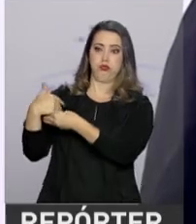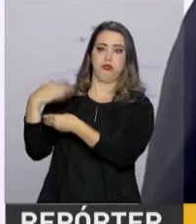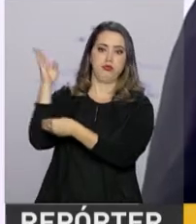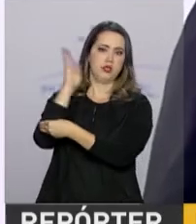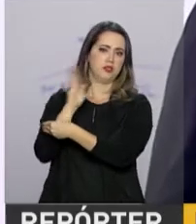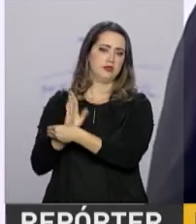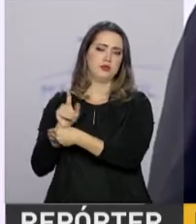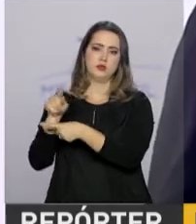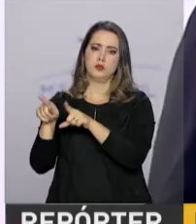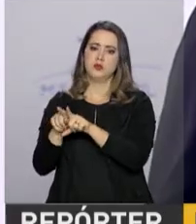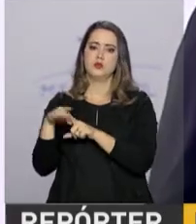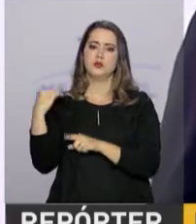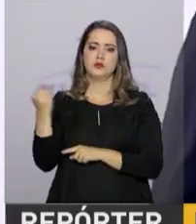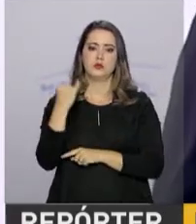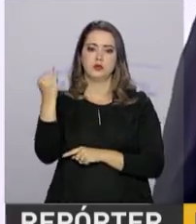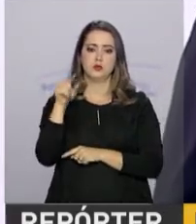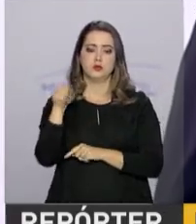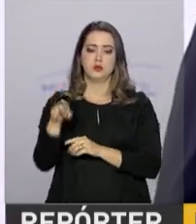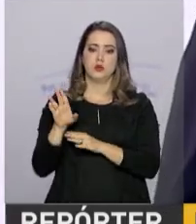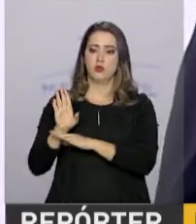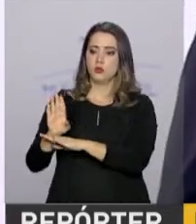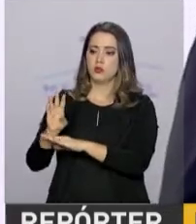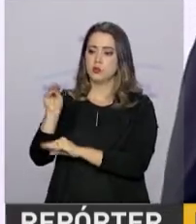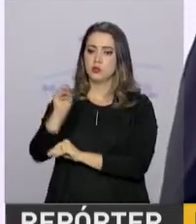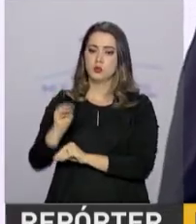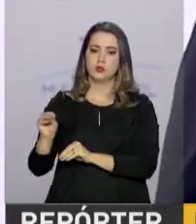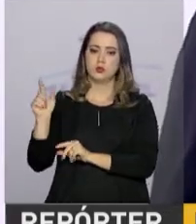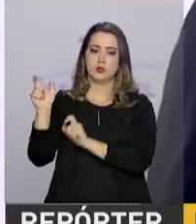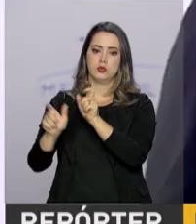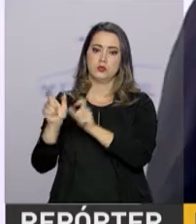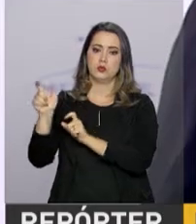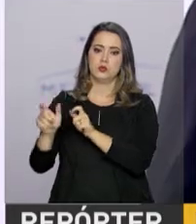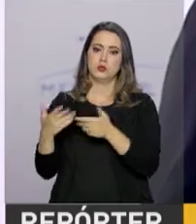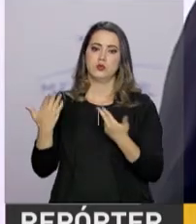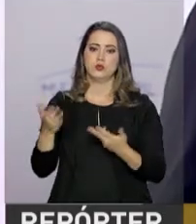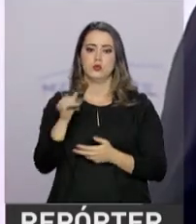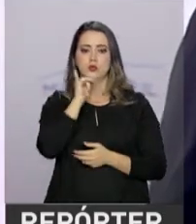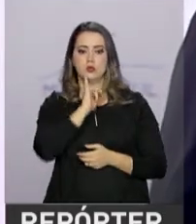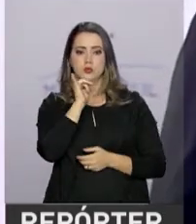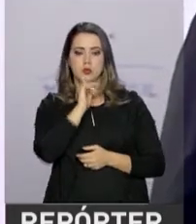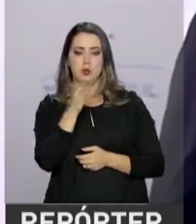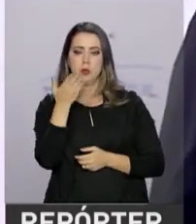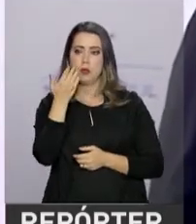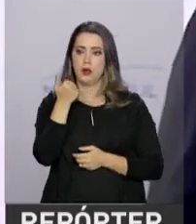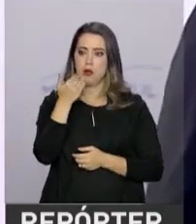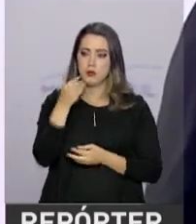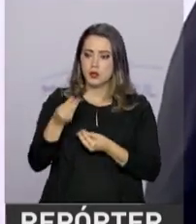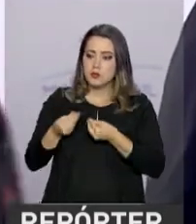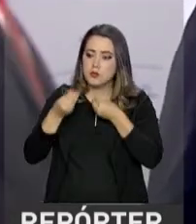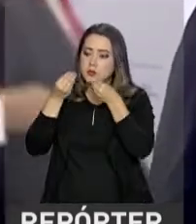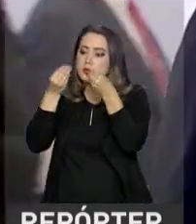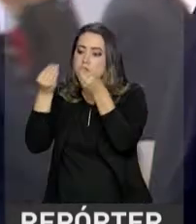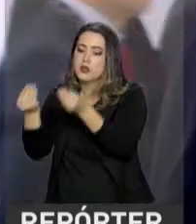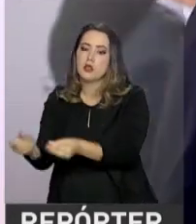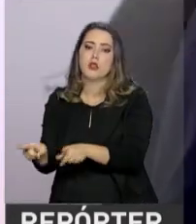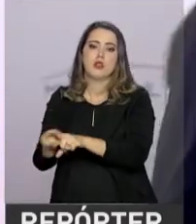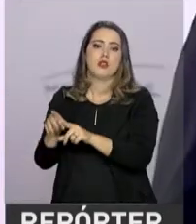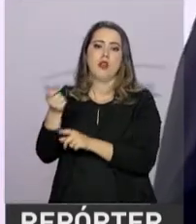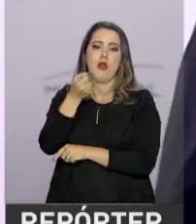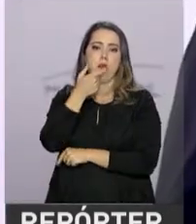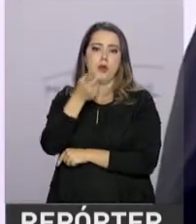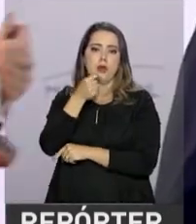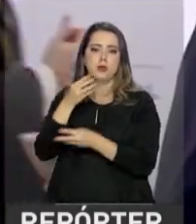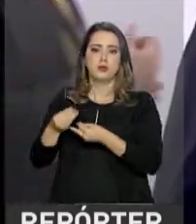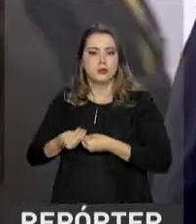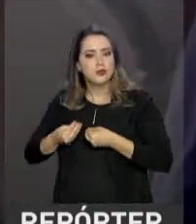as medidas tomadas para garantir assistência aos imigrantes como fornecimento de alimentação remédios de abrigo e